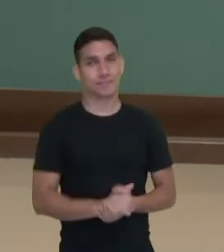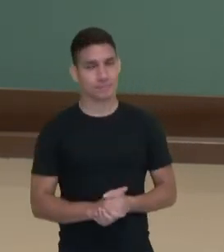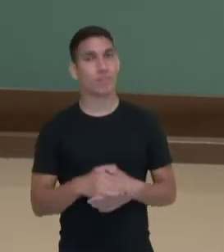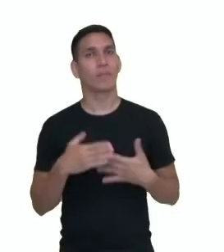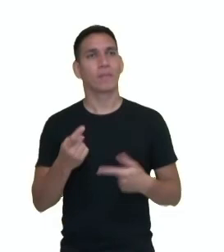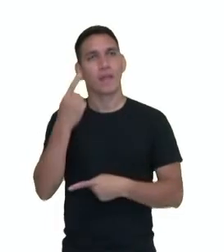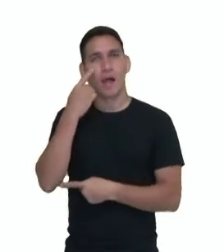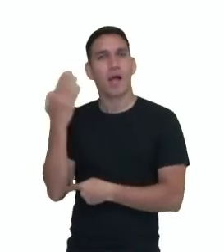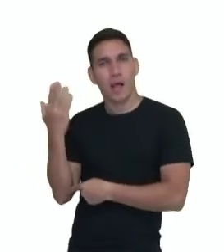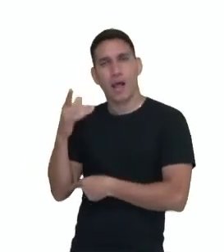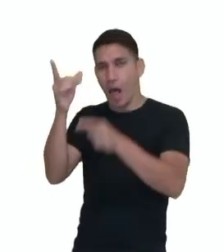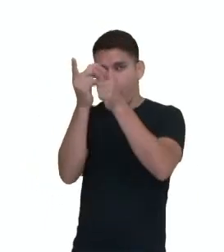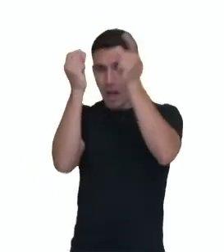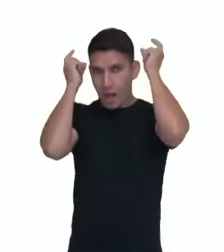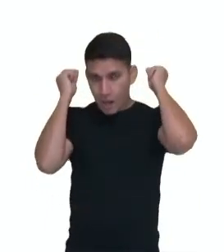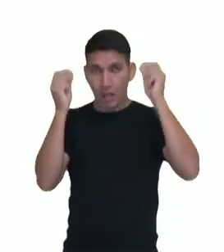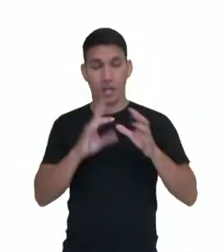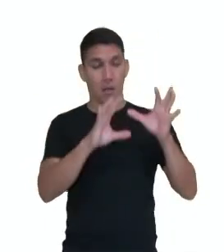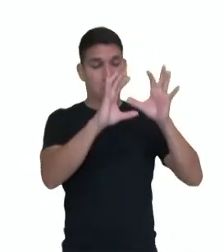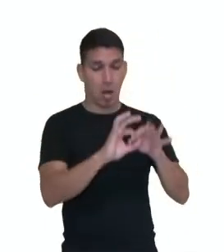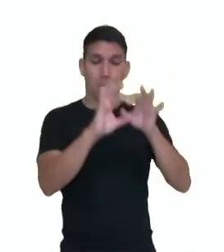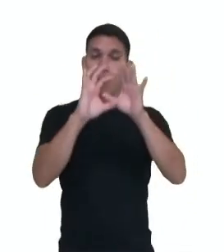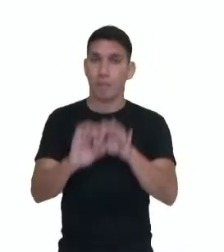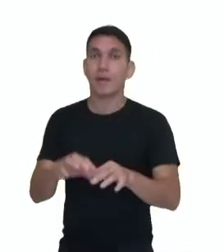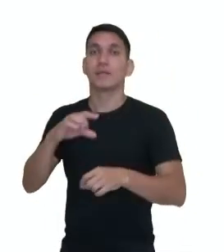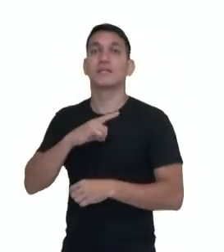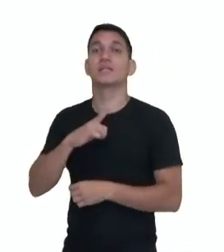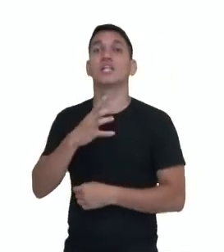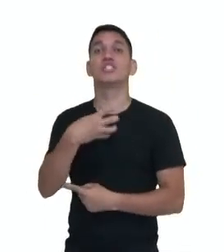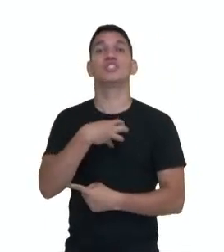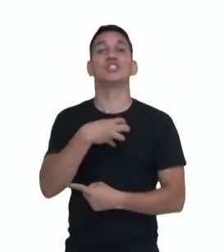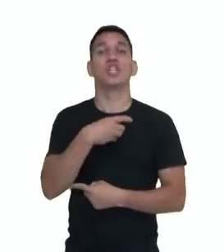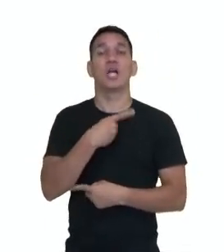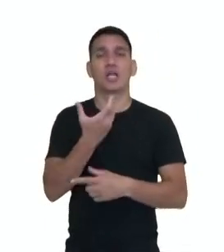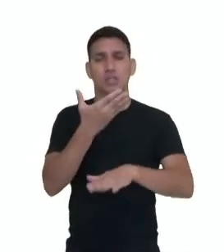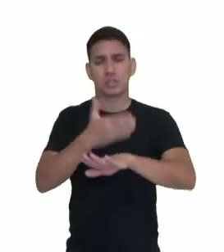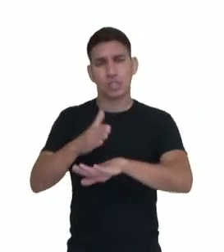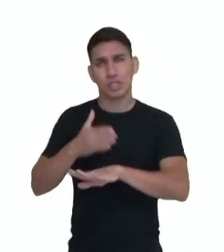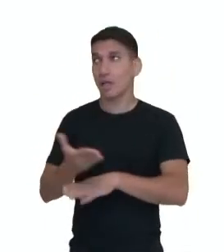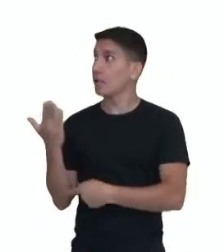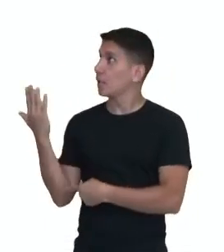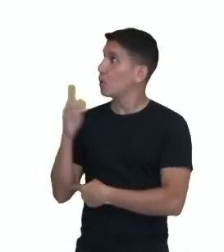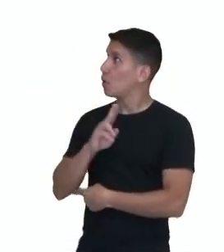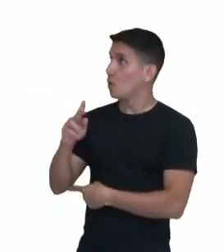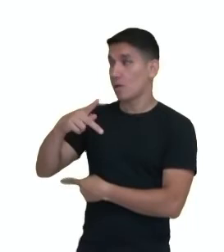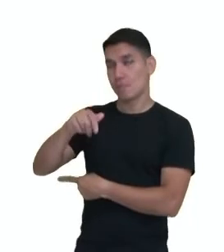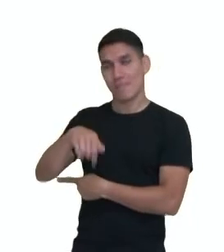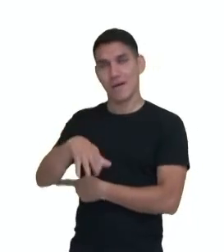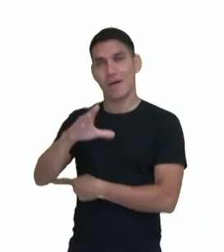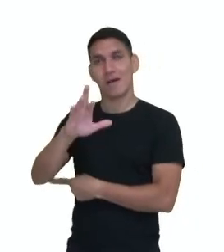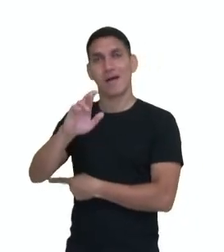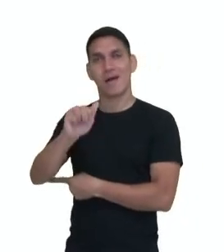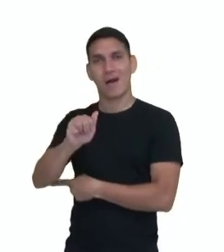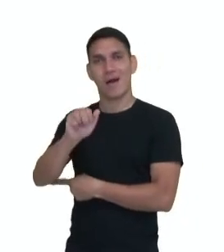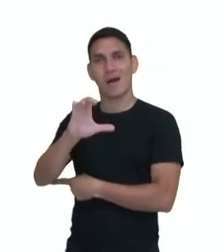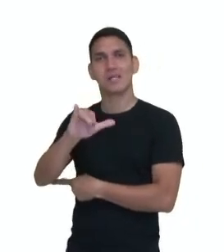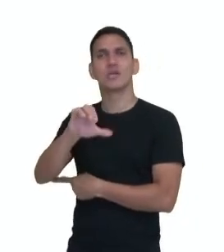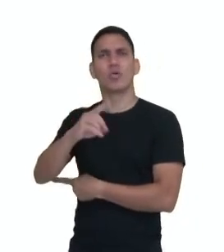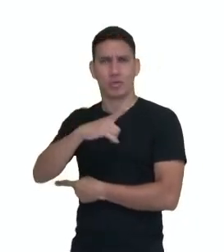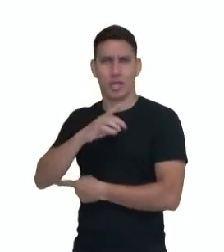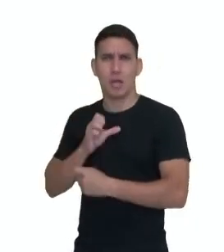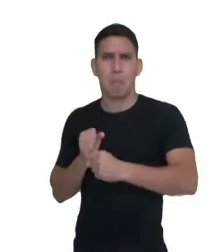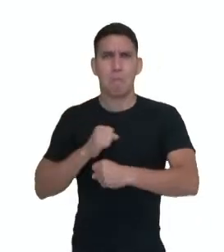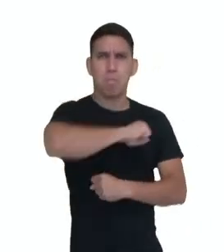né, na Grécia, nesses Jogos Olímpicos, a modalidade praticada era o pancrácio, incluindo cotoveladas, socos,